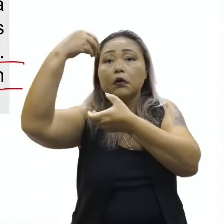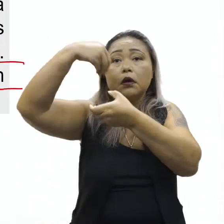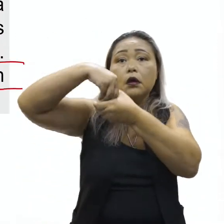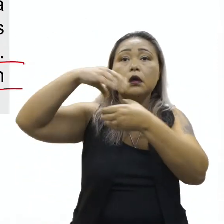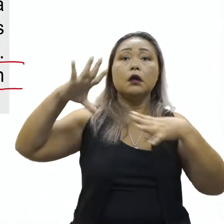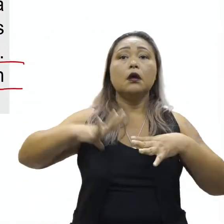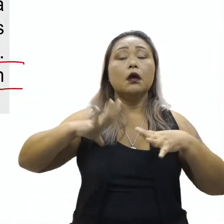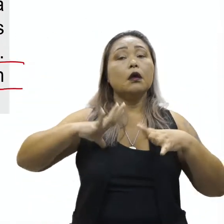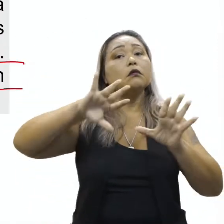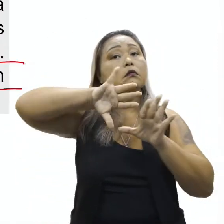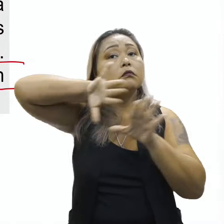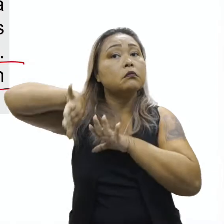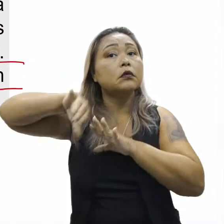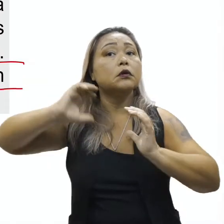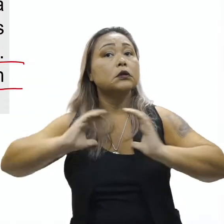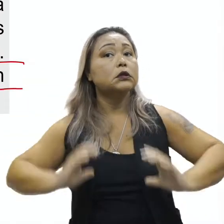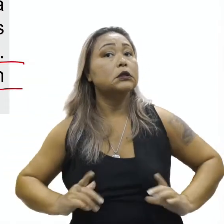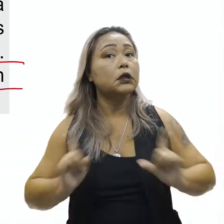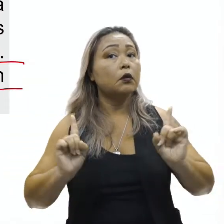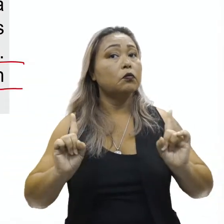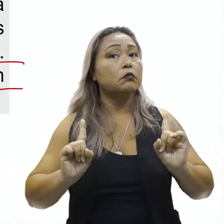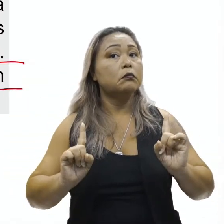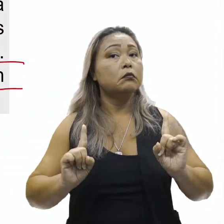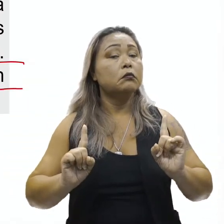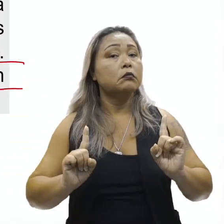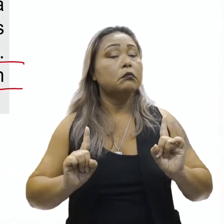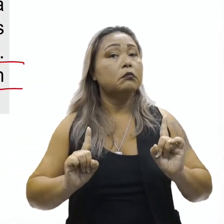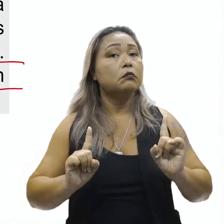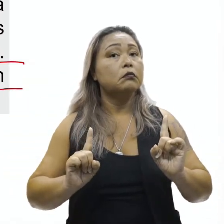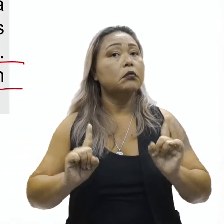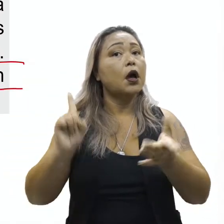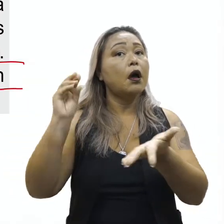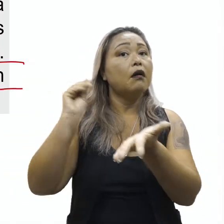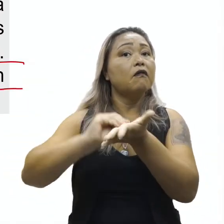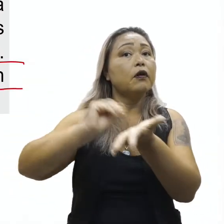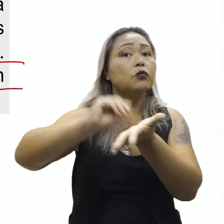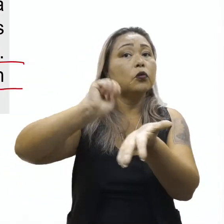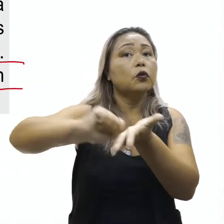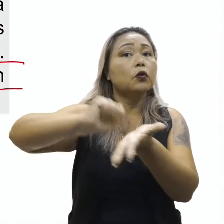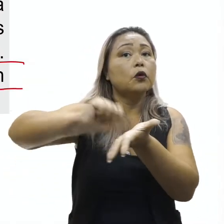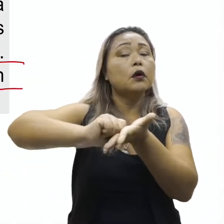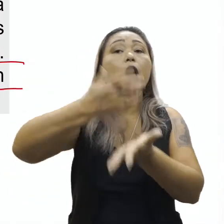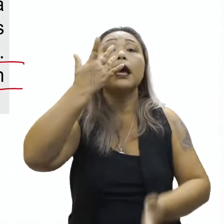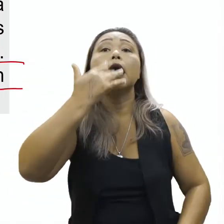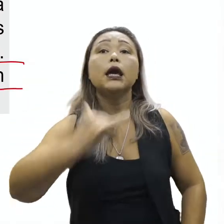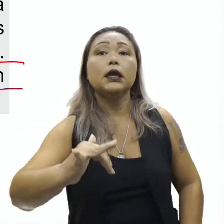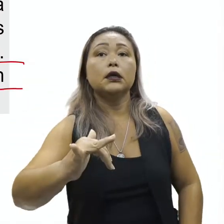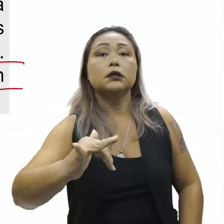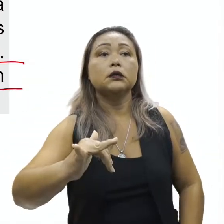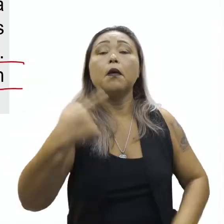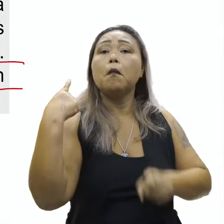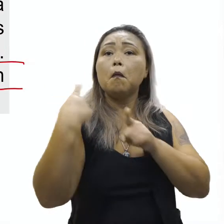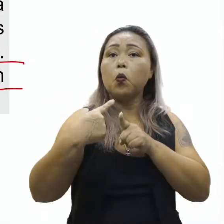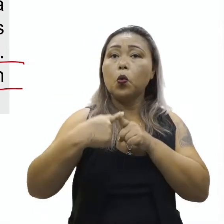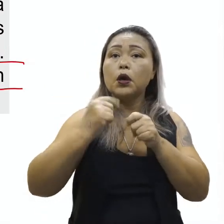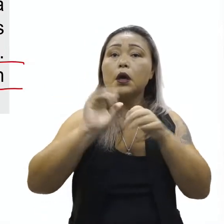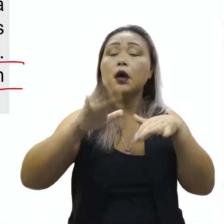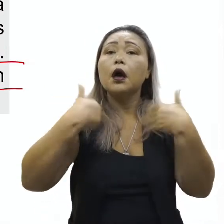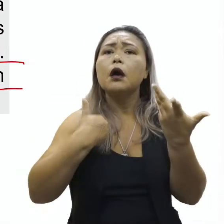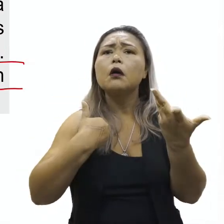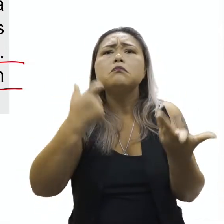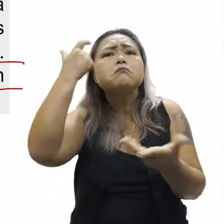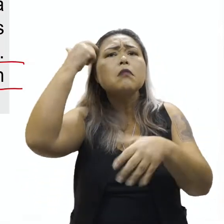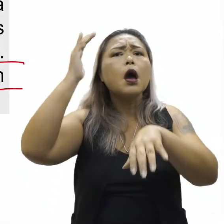considerados cidadãos. Aqui esqueceram de colocar crianças. Por quê? Na nossa ideia